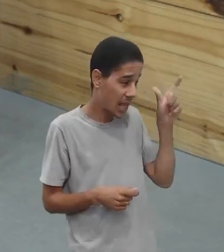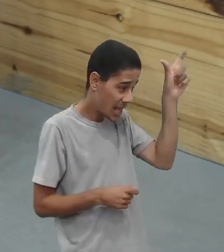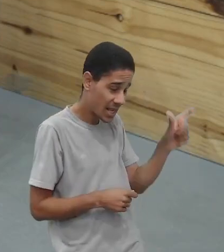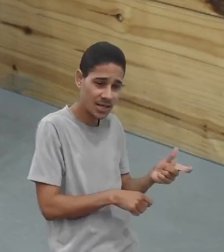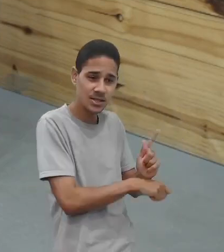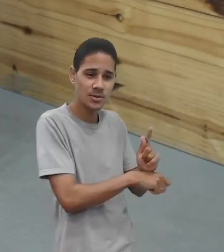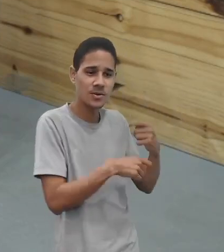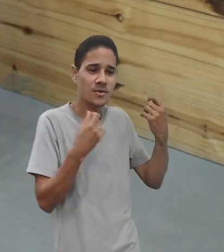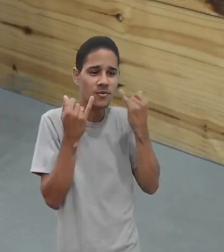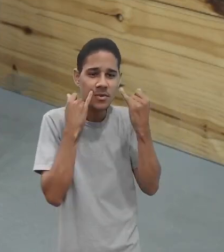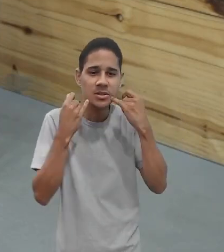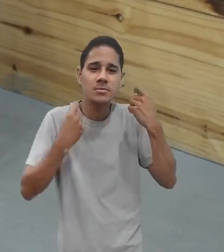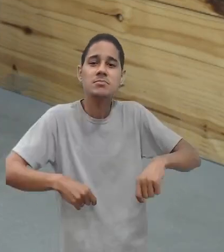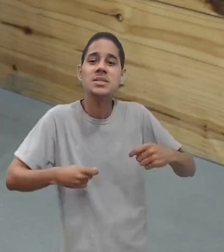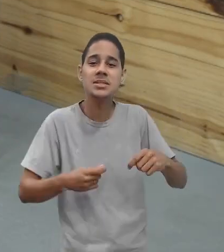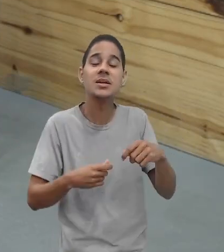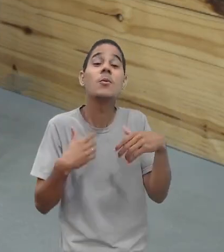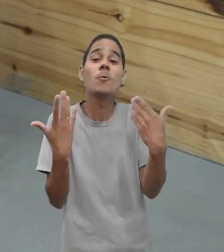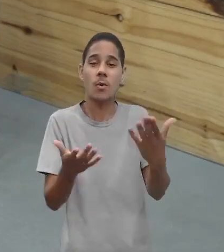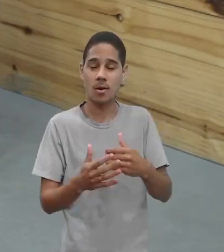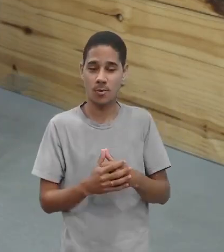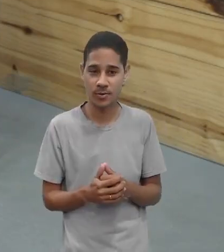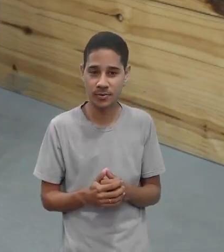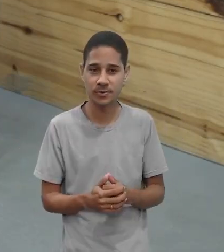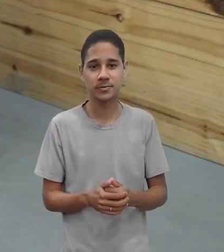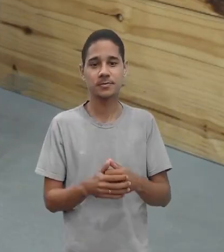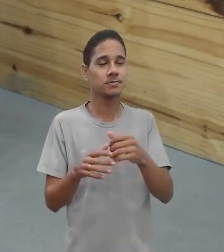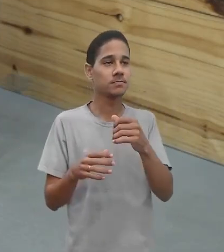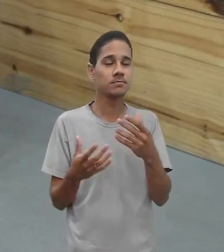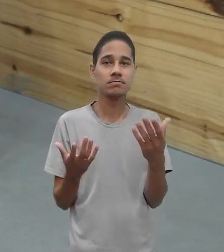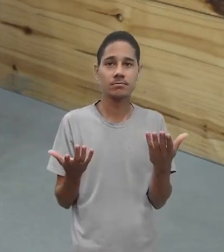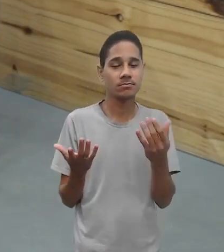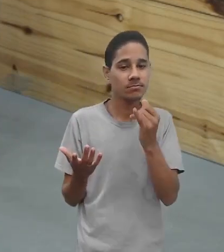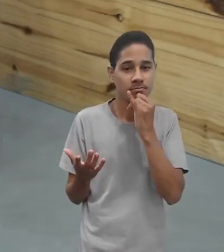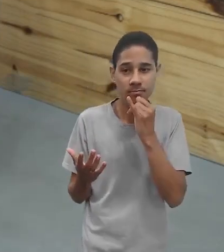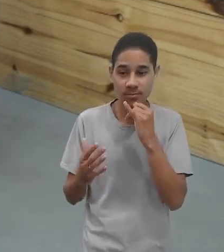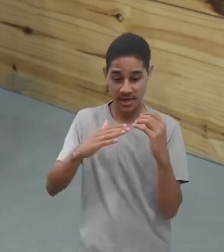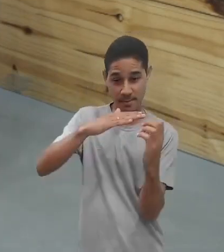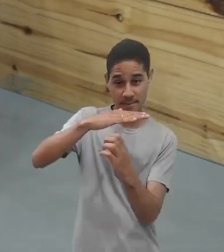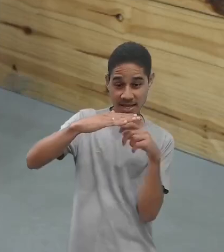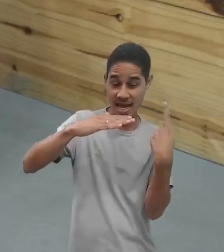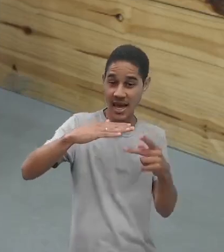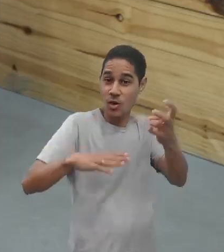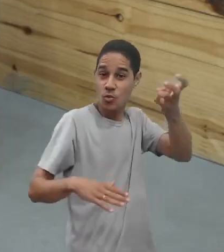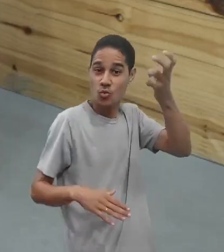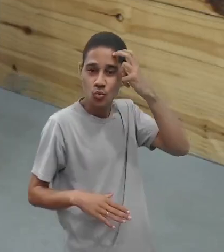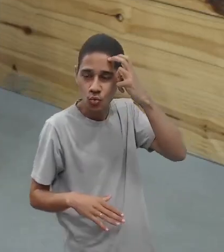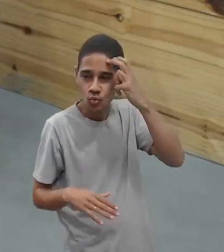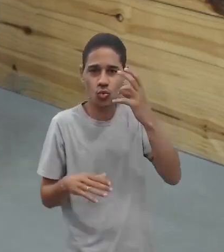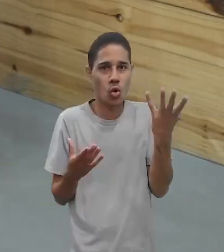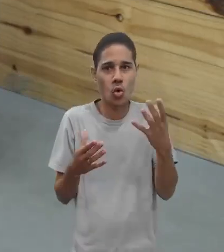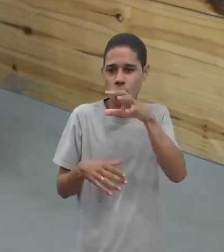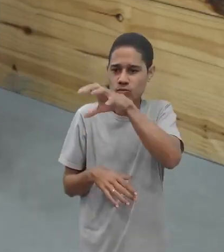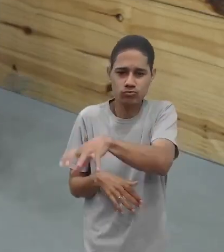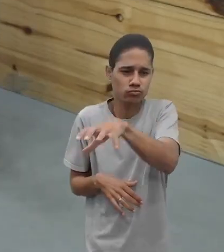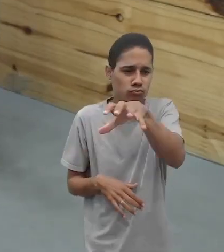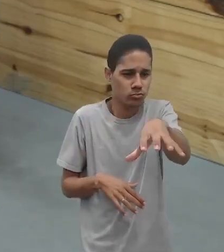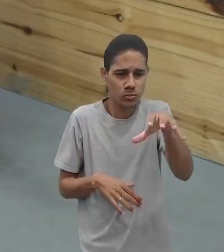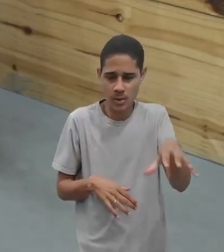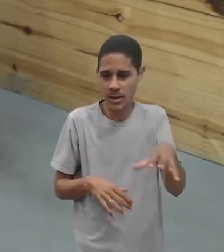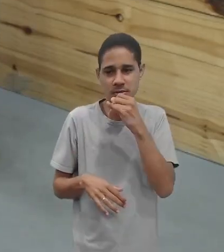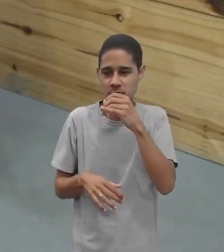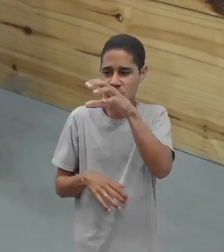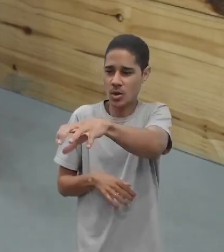precisam, sabe? Inclusive, a partir daquela cultura, daquela organização, do setor em especial, o setor da produção